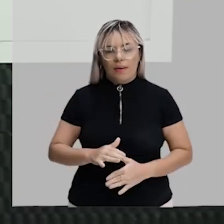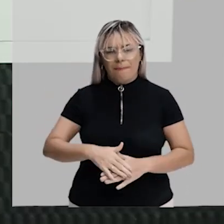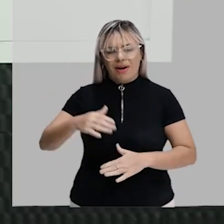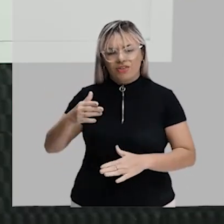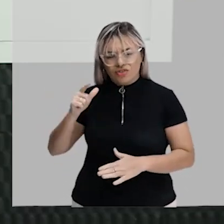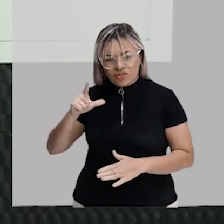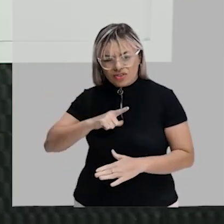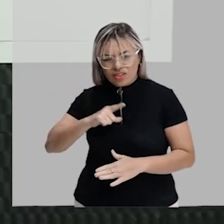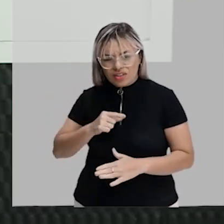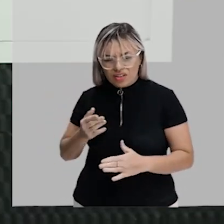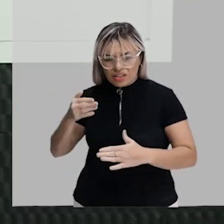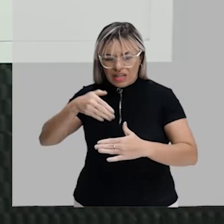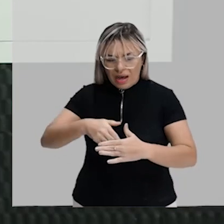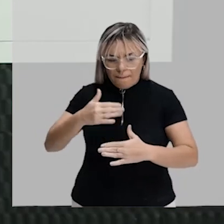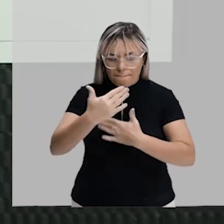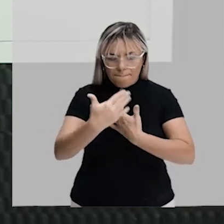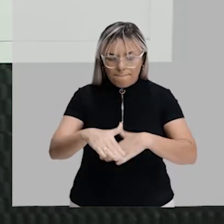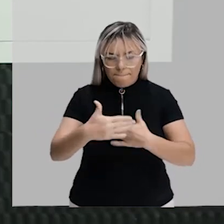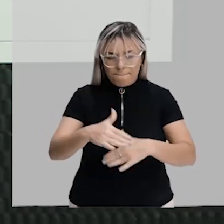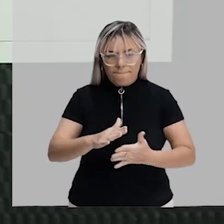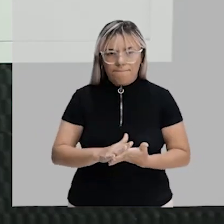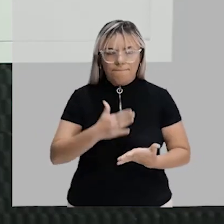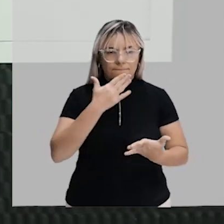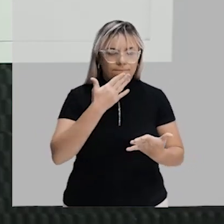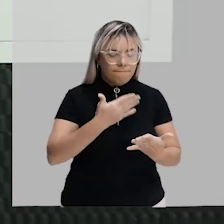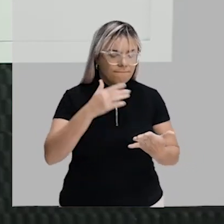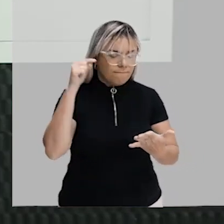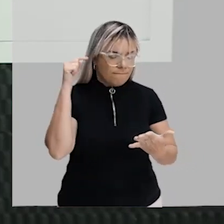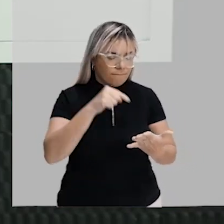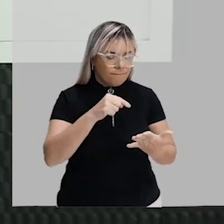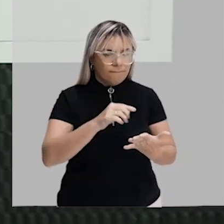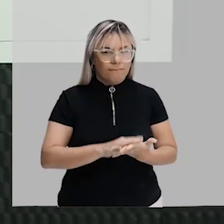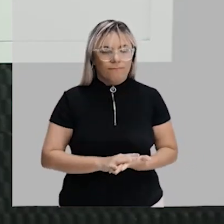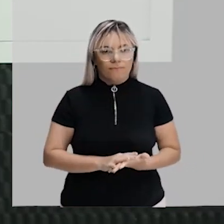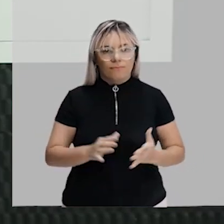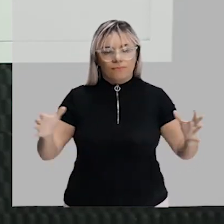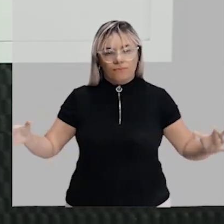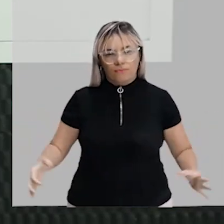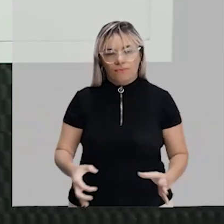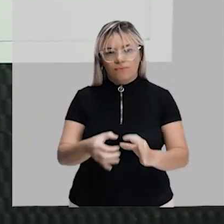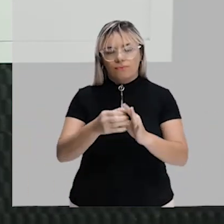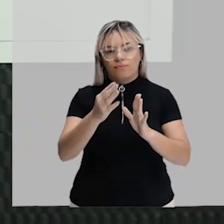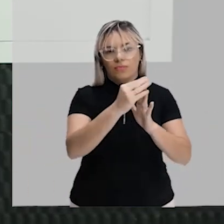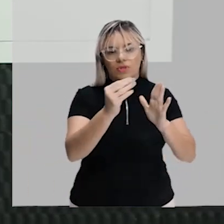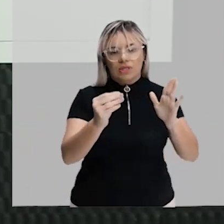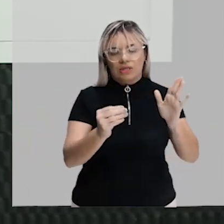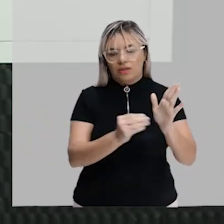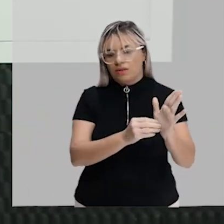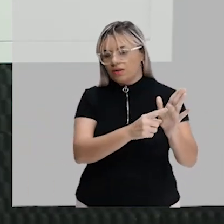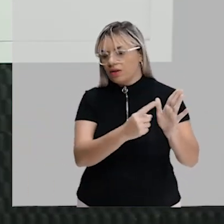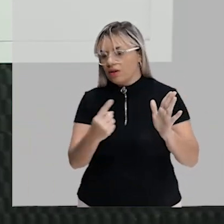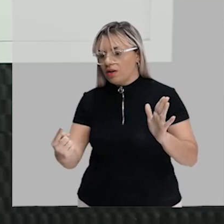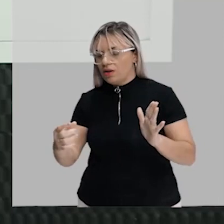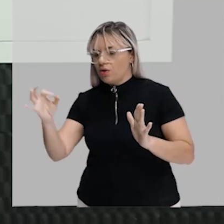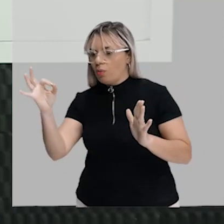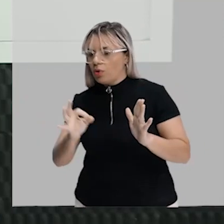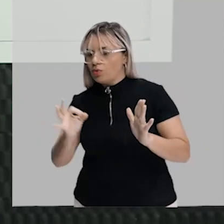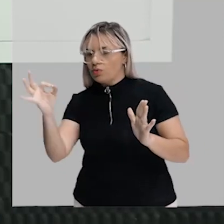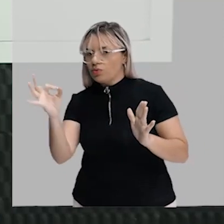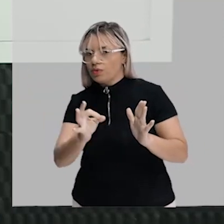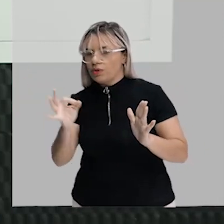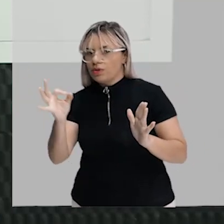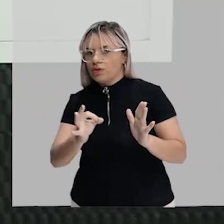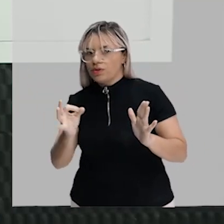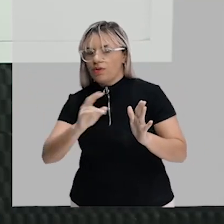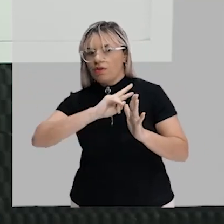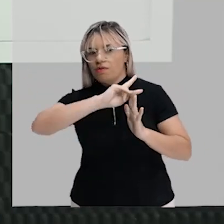Enem. Se a gente for me pedirem para elencar um conteúdo que mais cai, é esse. Porcentagem, tem